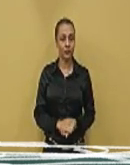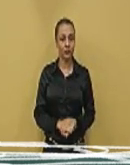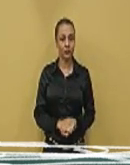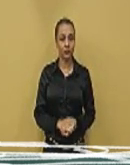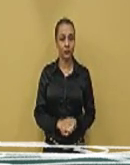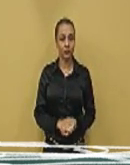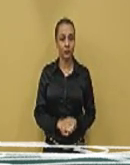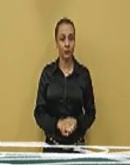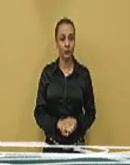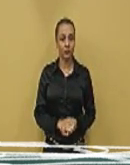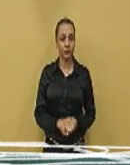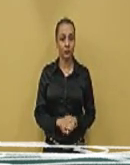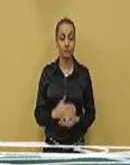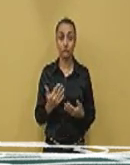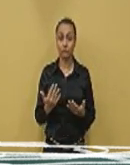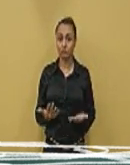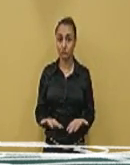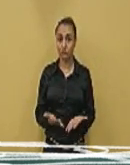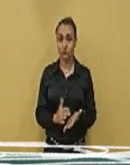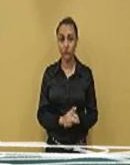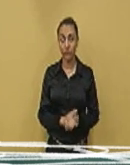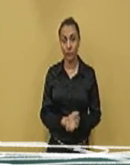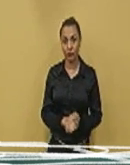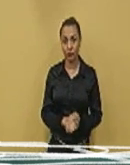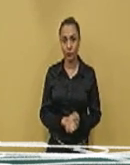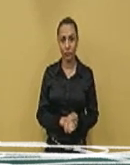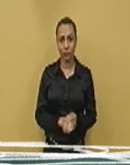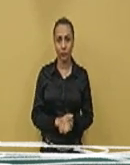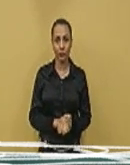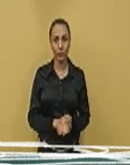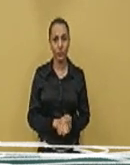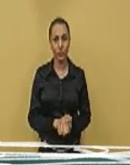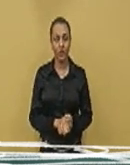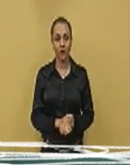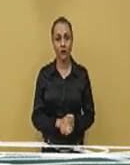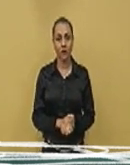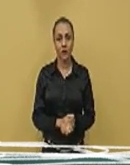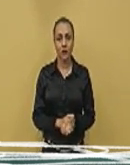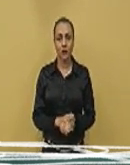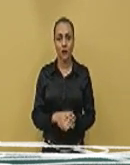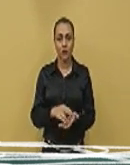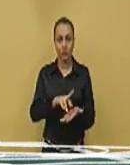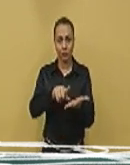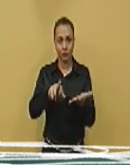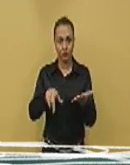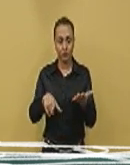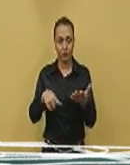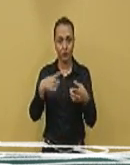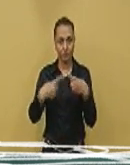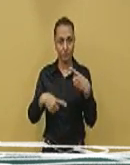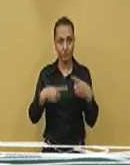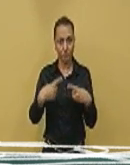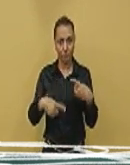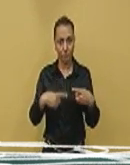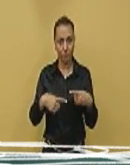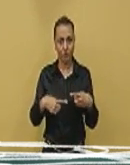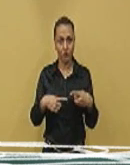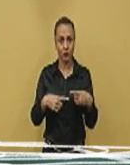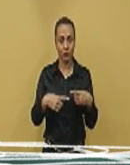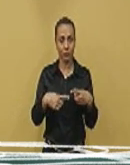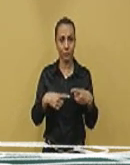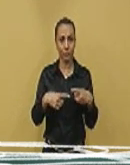Bom, pessoal, eu queria esclarecer algumas coisas que foi falada aqui hoje no debate sobre o PNAES para